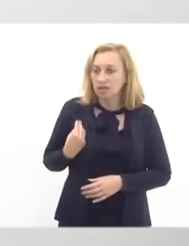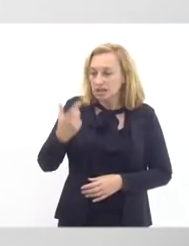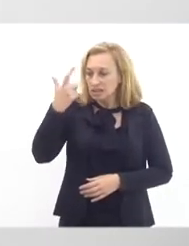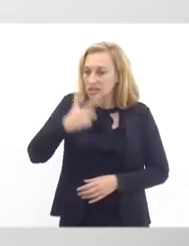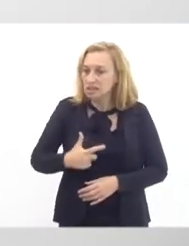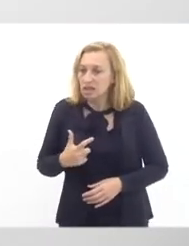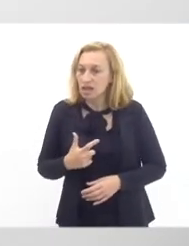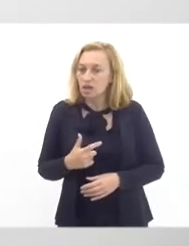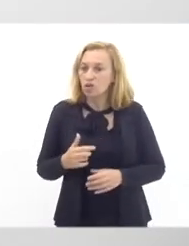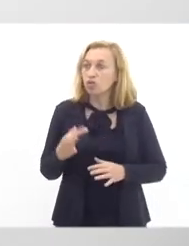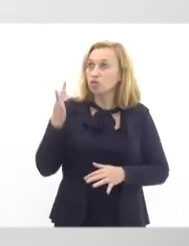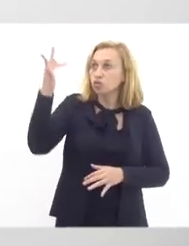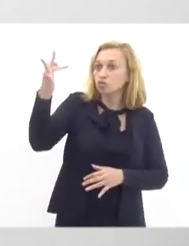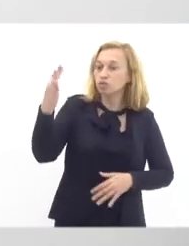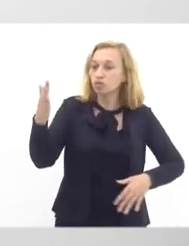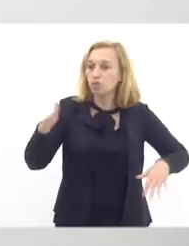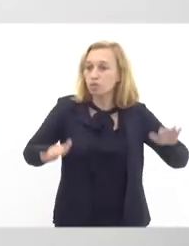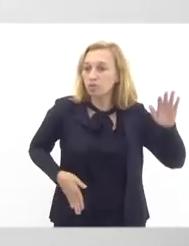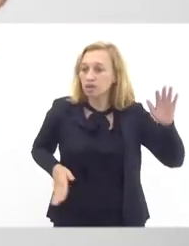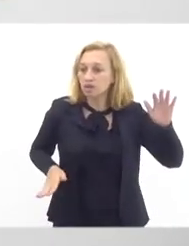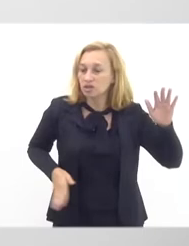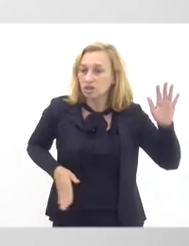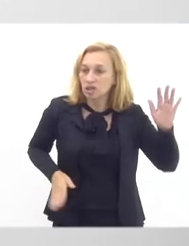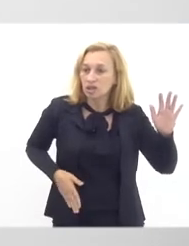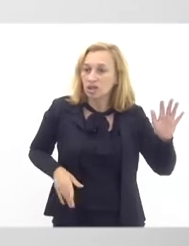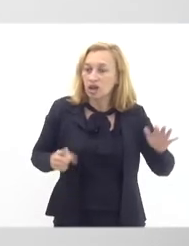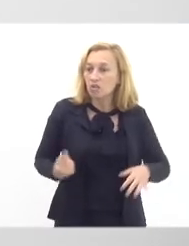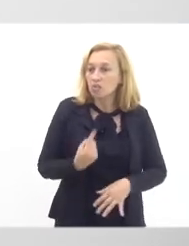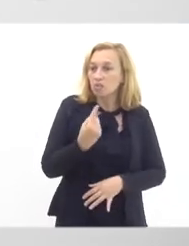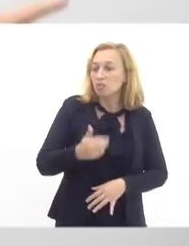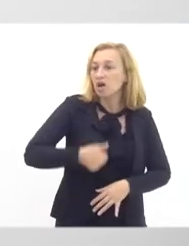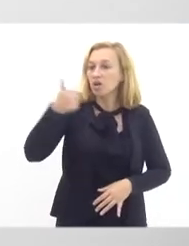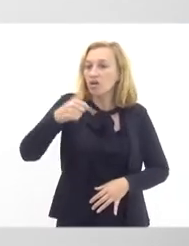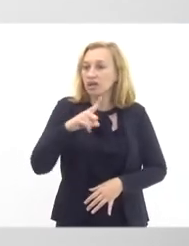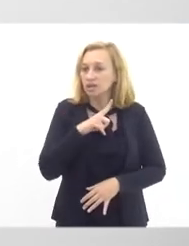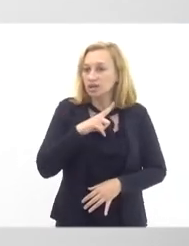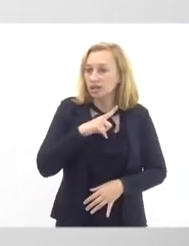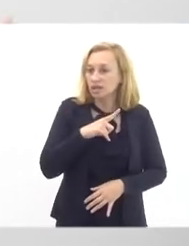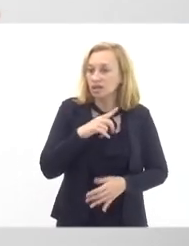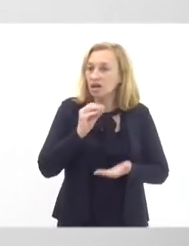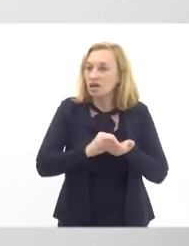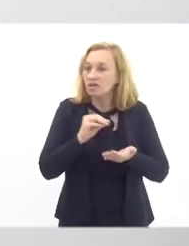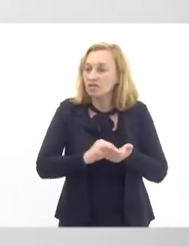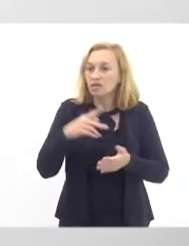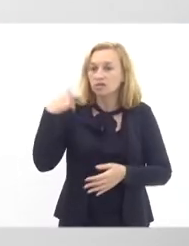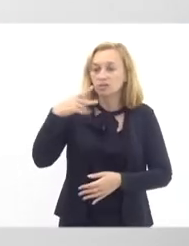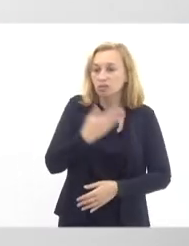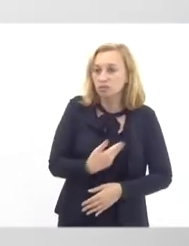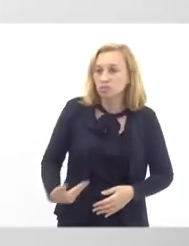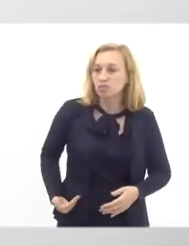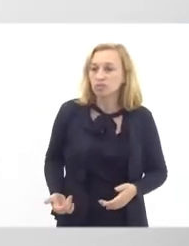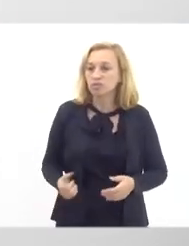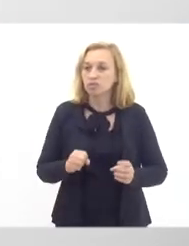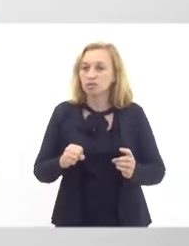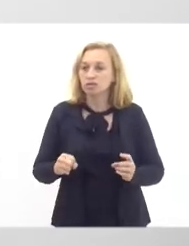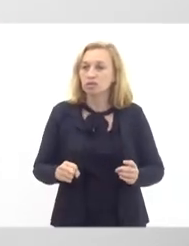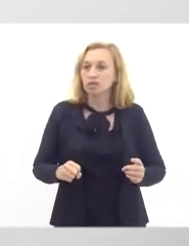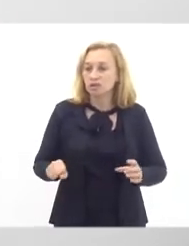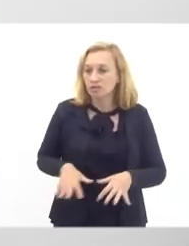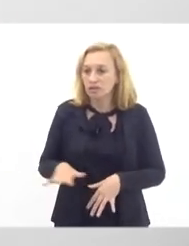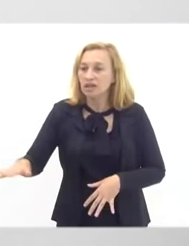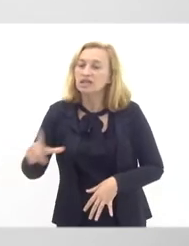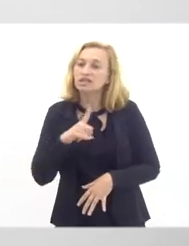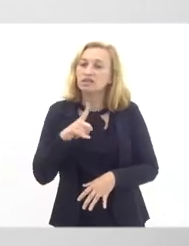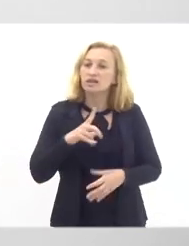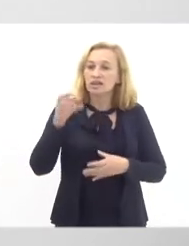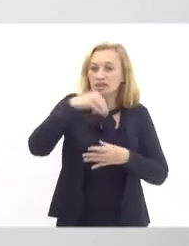futuro bandido, é a única perspectiva que ele tem. E isso é a ausência total do poder público nessas comunidades. Porque se tivesse